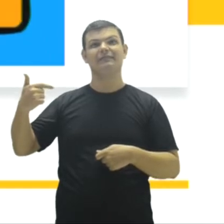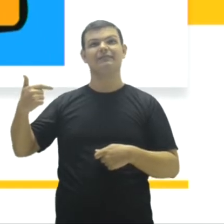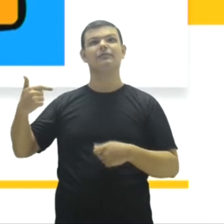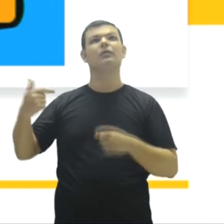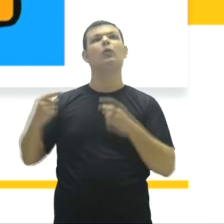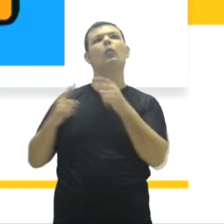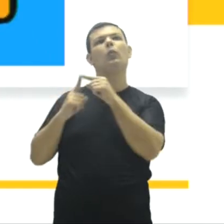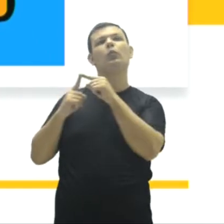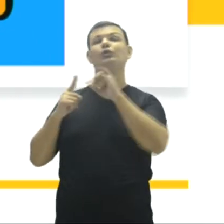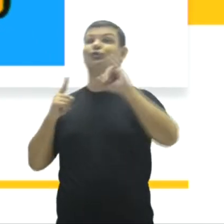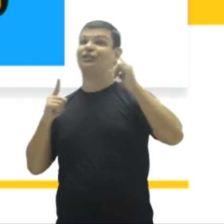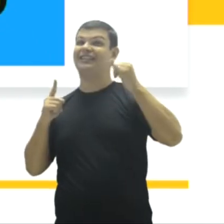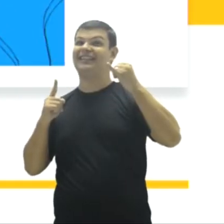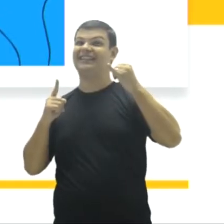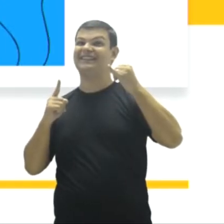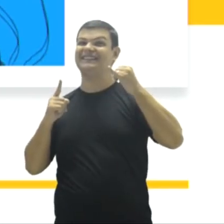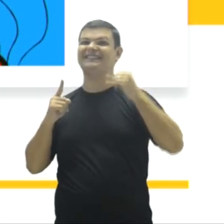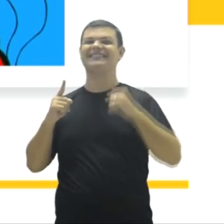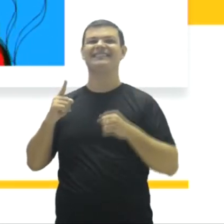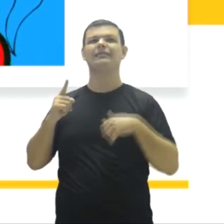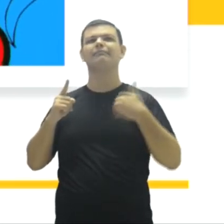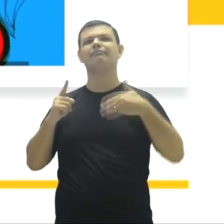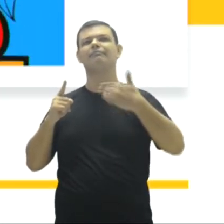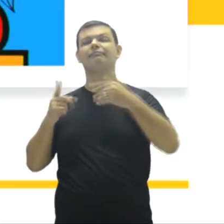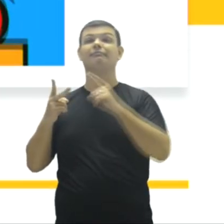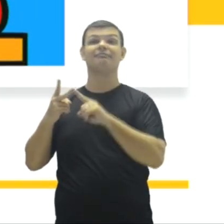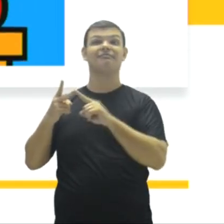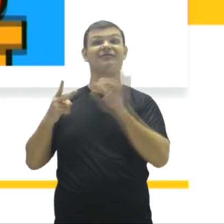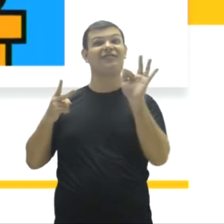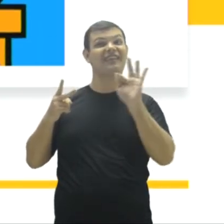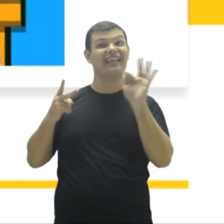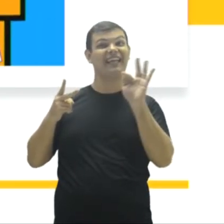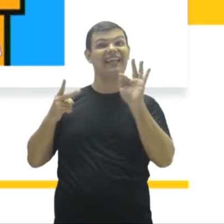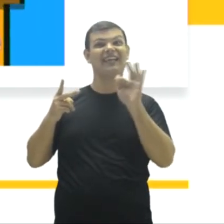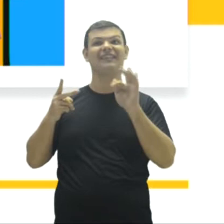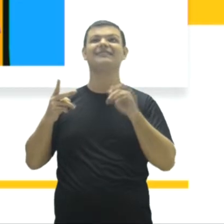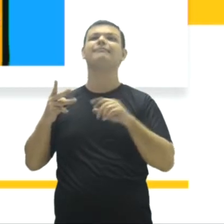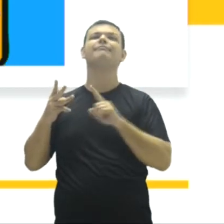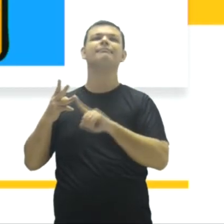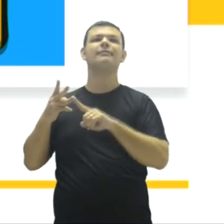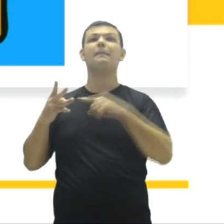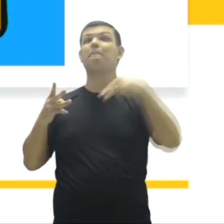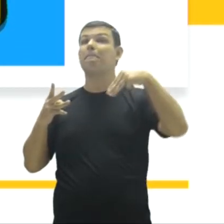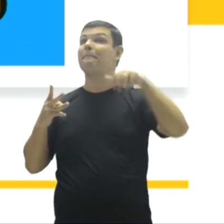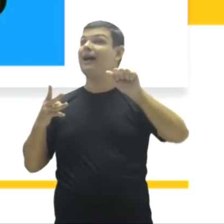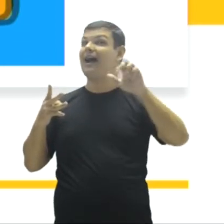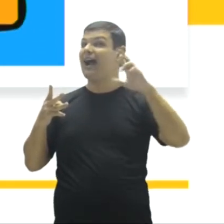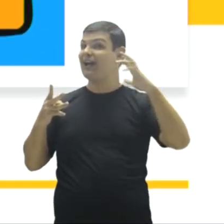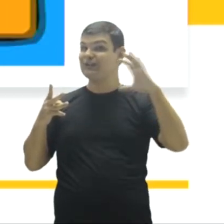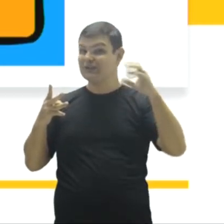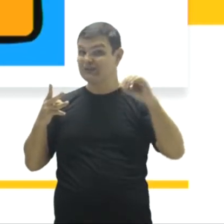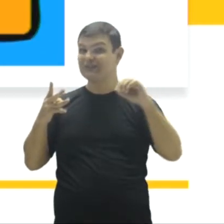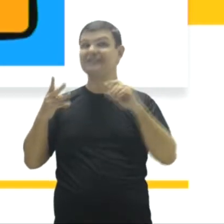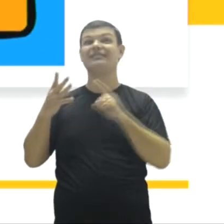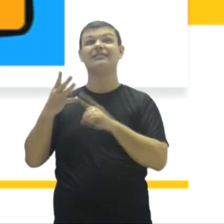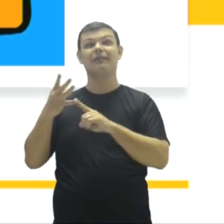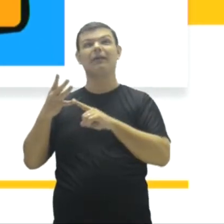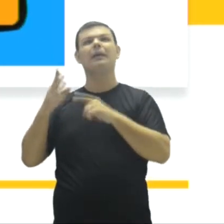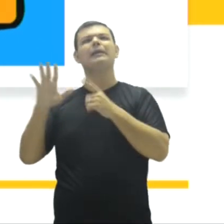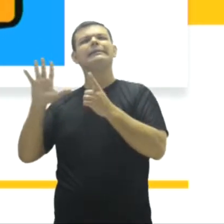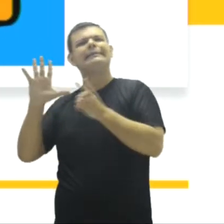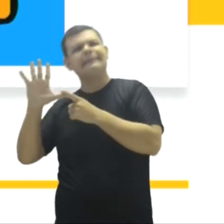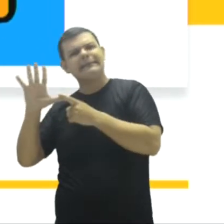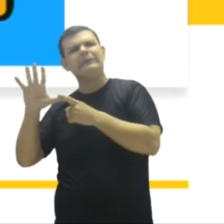1, janeiro, vai passando, fevereiro, mês 3, março, 4, mês 5,